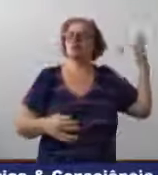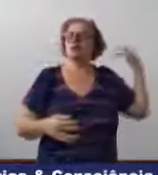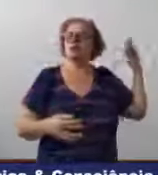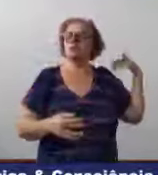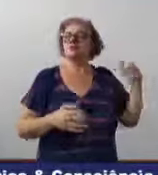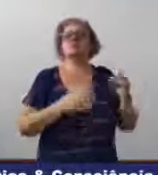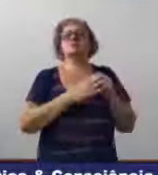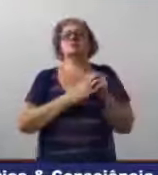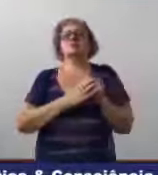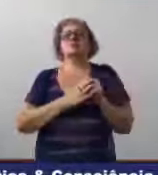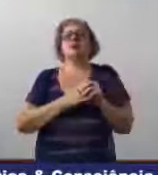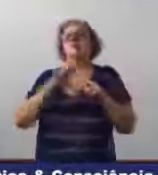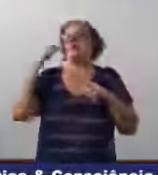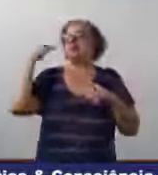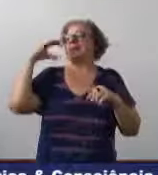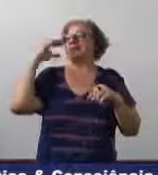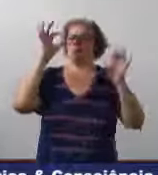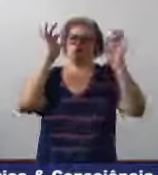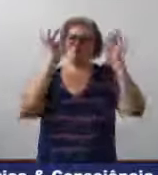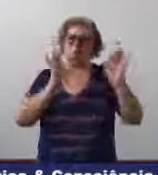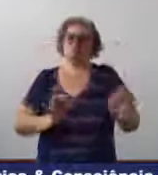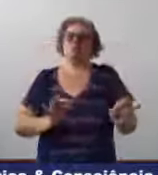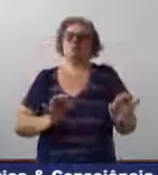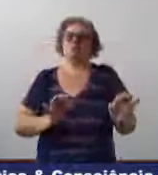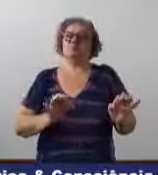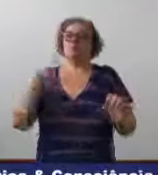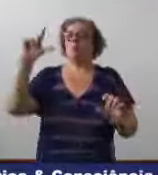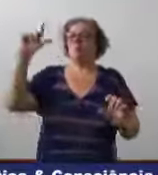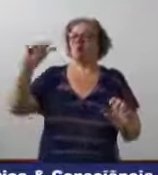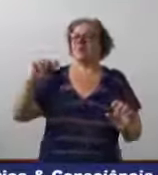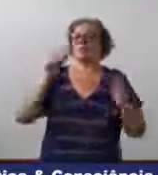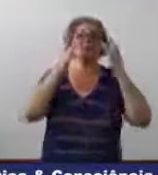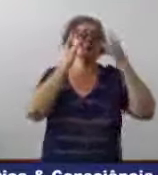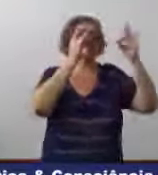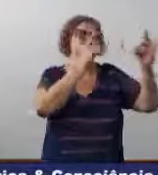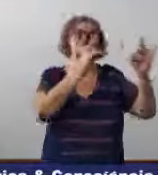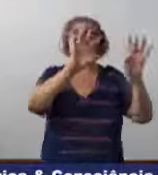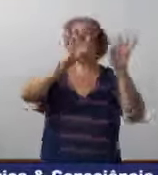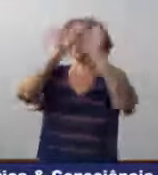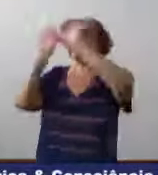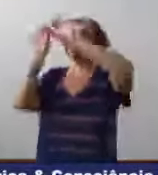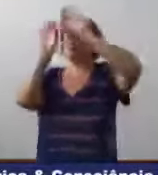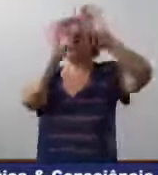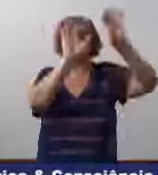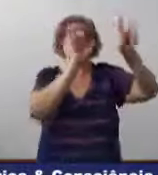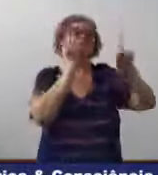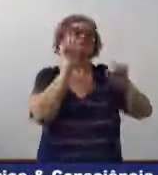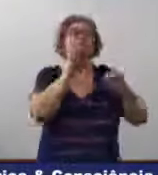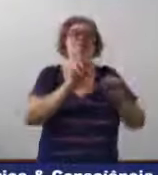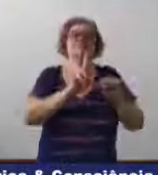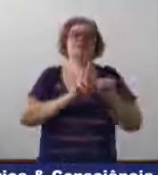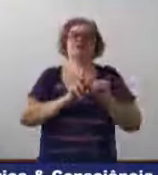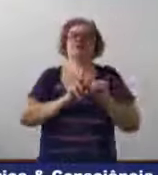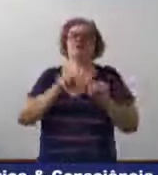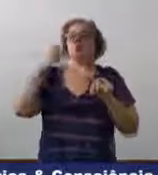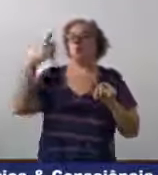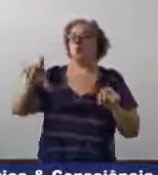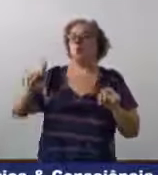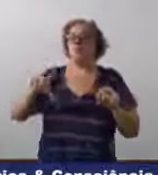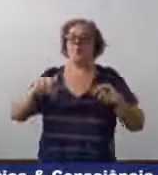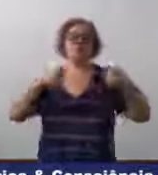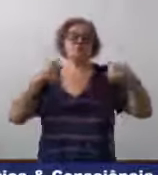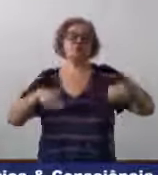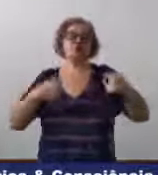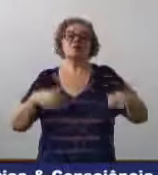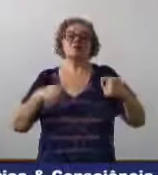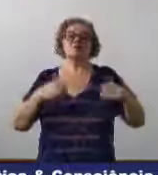éramos, pela ciência ortodoxa, meros observadores do universo, com pouca